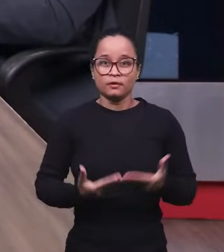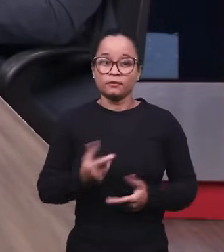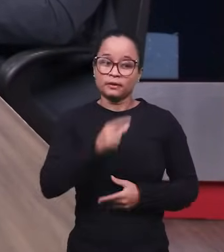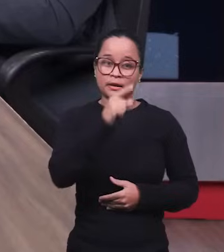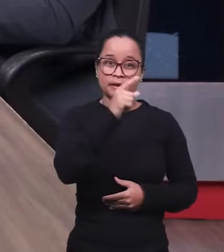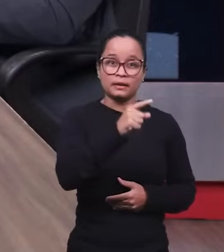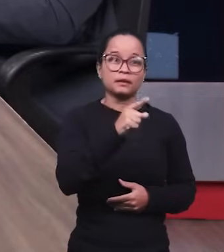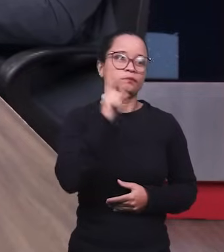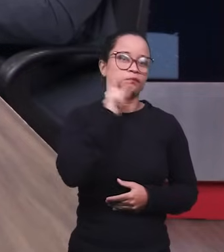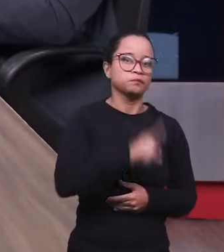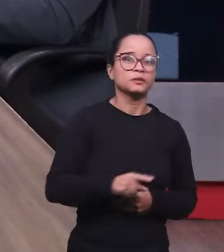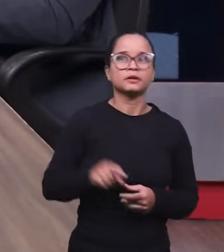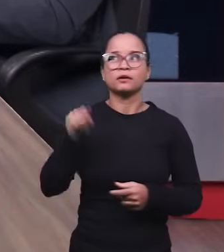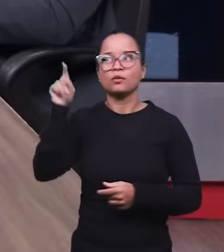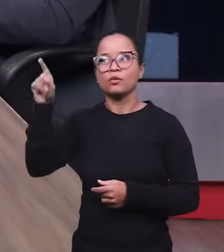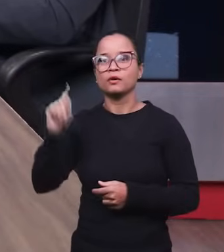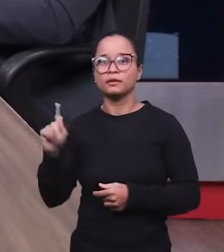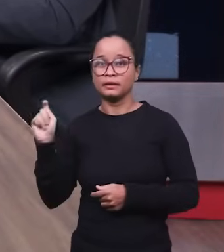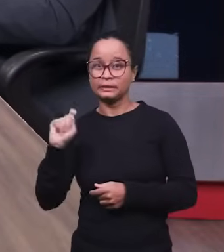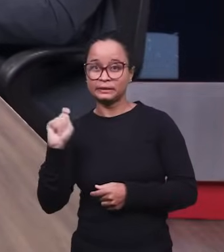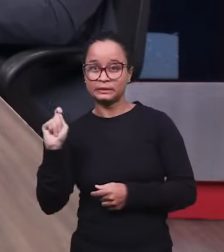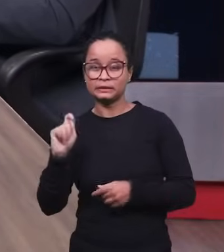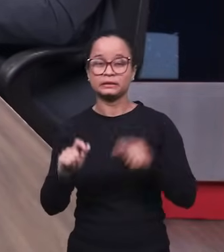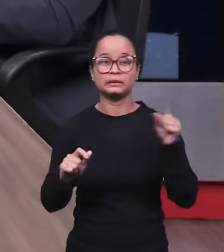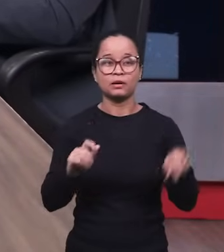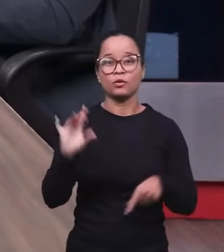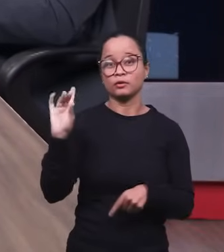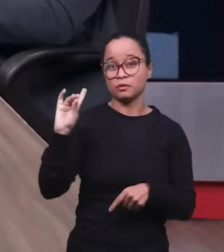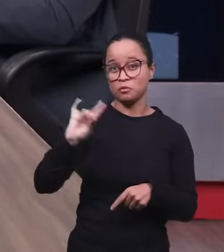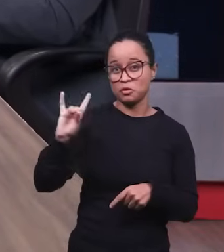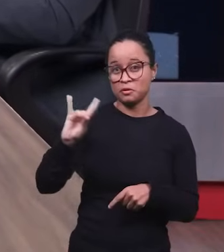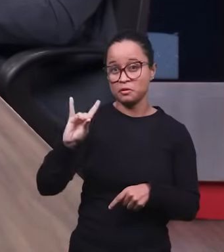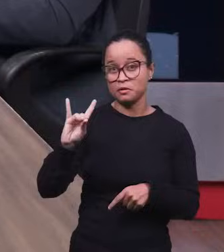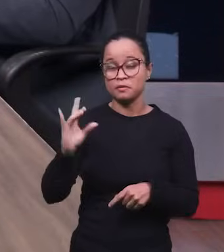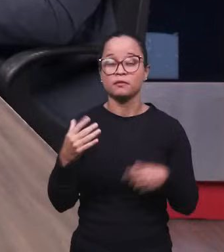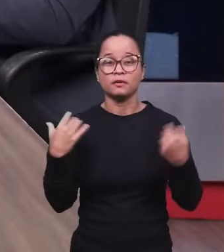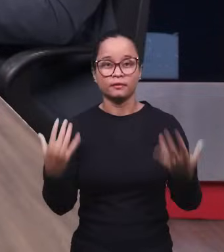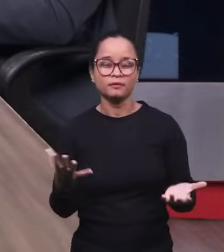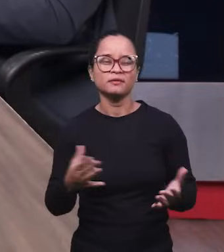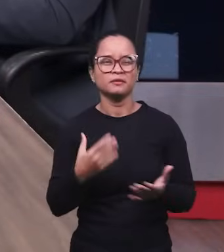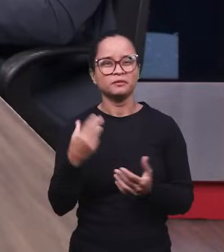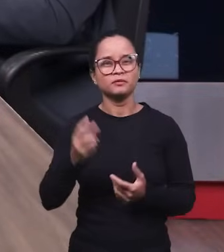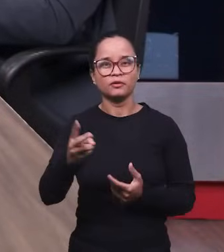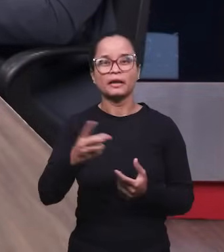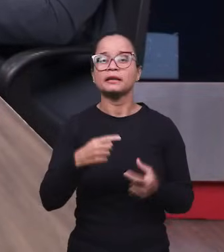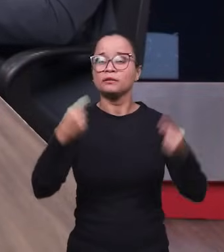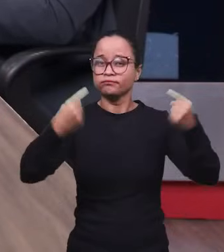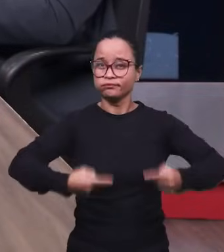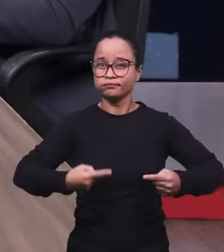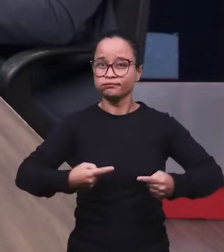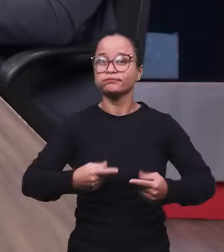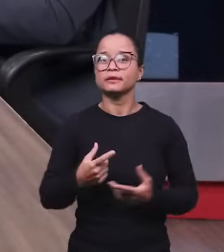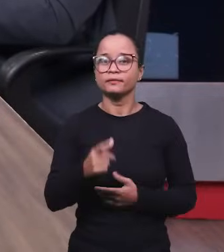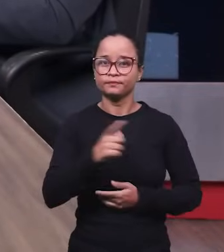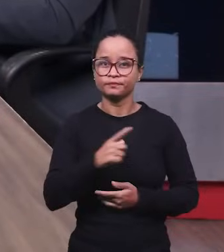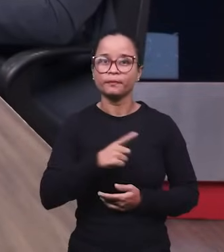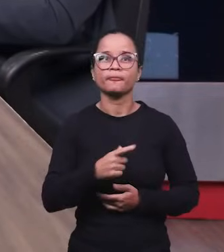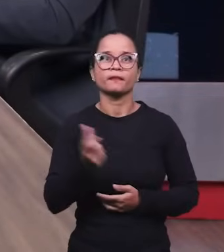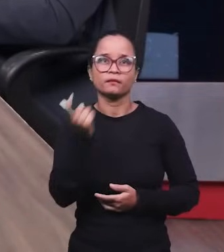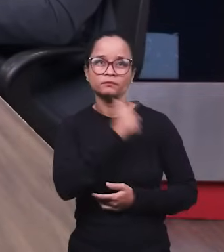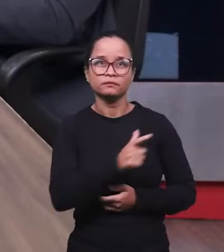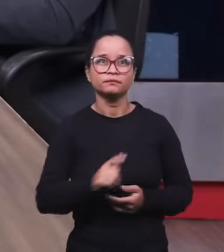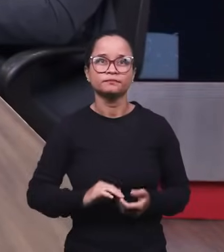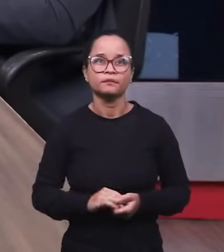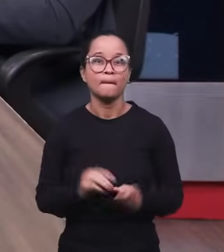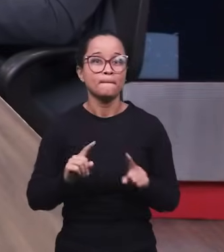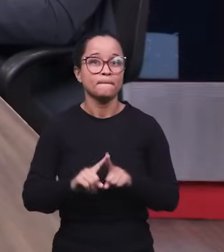Estados Unidos, o outro está lá na Rússia, o outro está lá na Argentina, e assim na Bolívia, e assim por diante. Então, isso ainda são desafios que nós temos